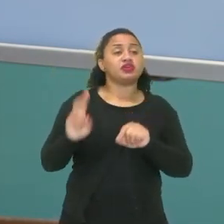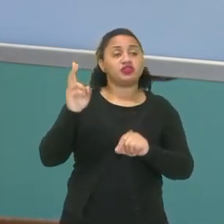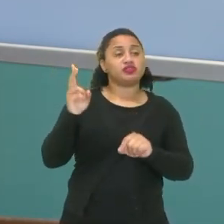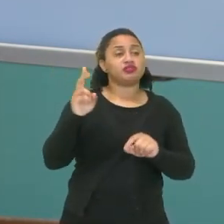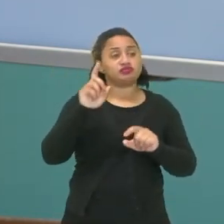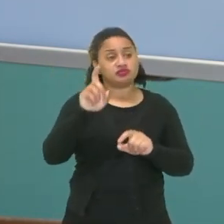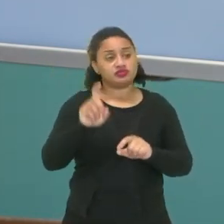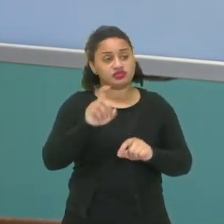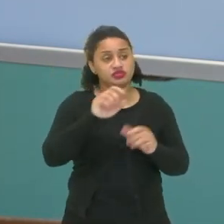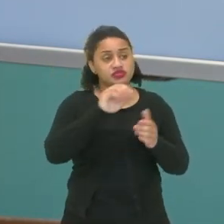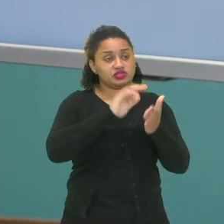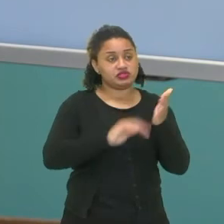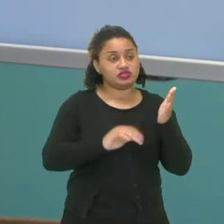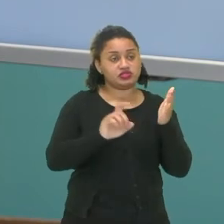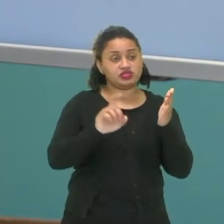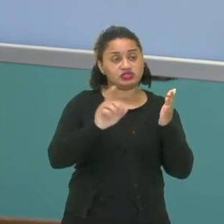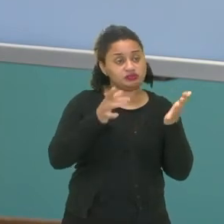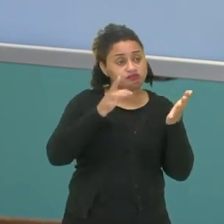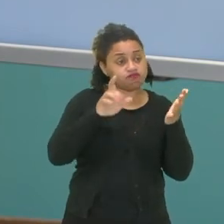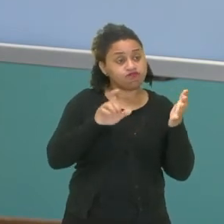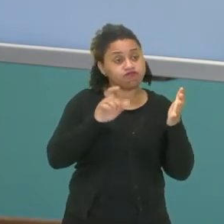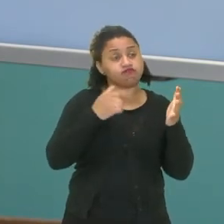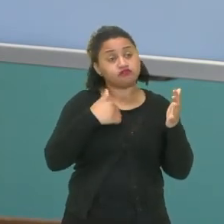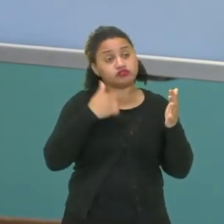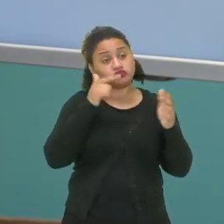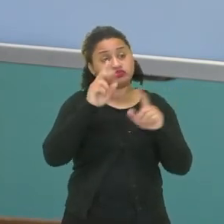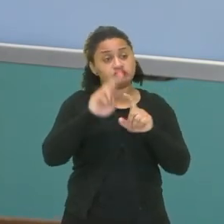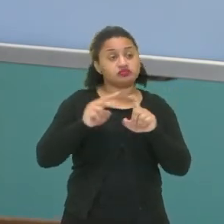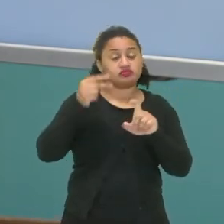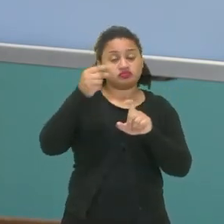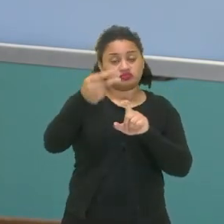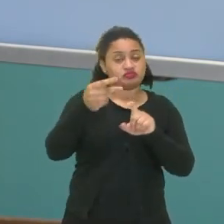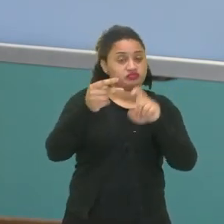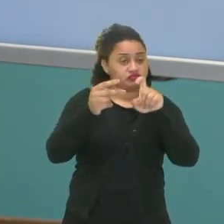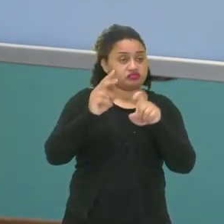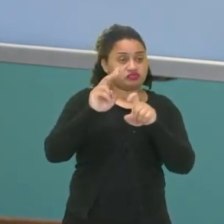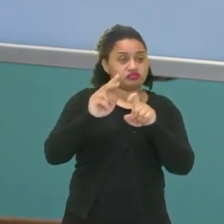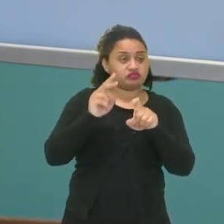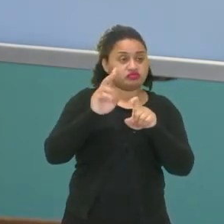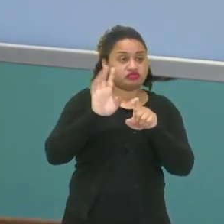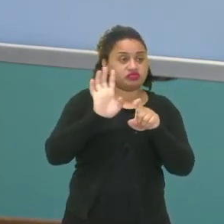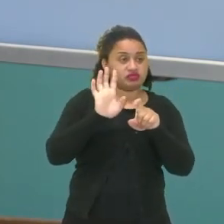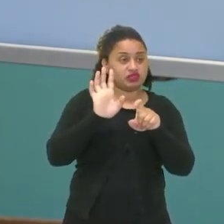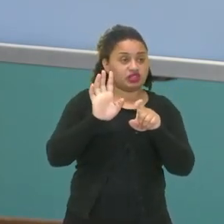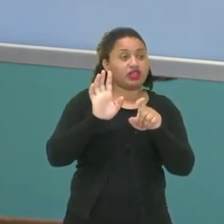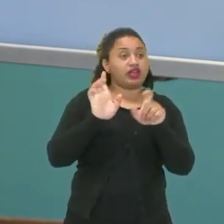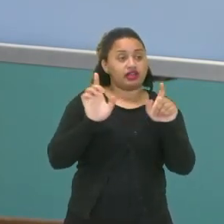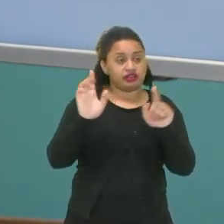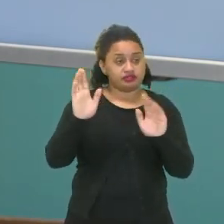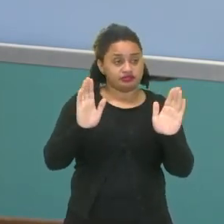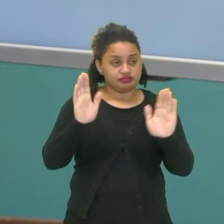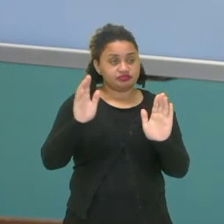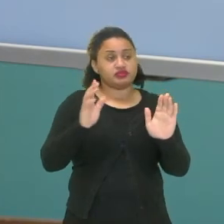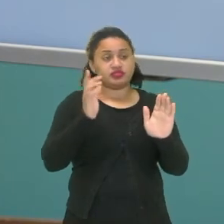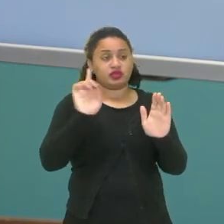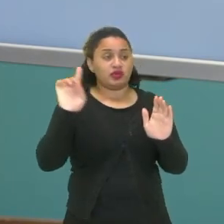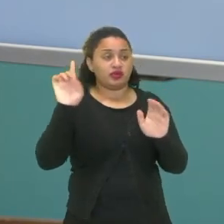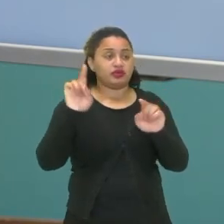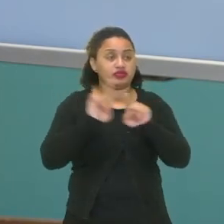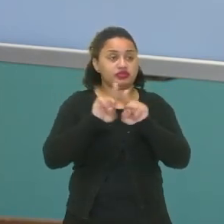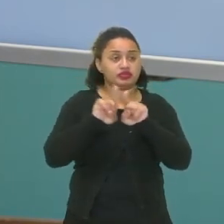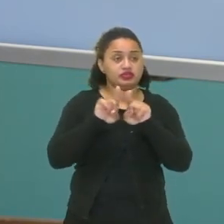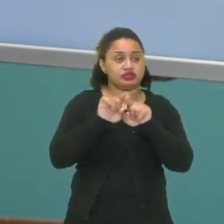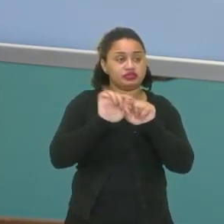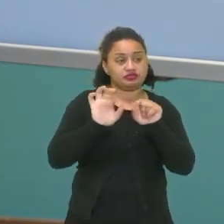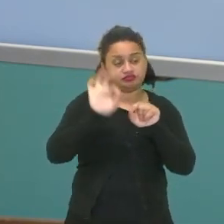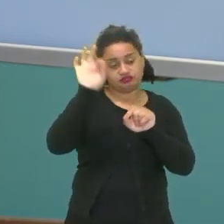dessa menos essa ao quadrado, né? Ou melhor, nós estamos falando desse ponto e do outro ponto aqui, que seria o